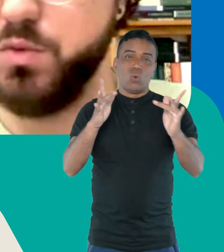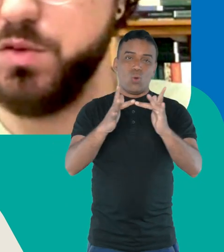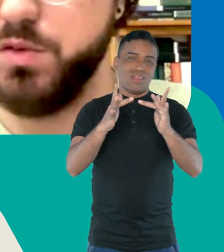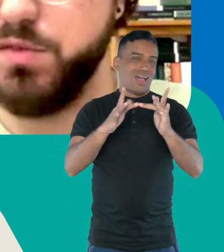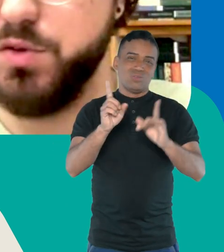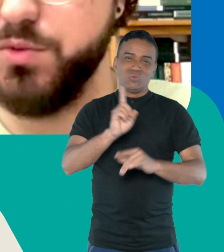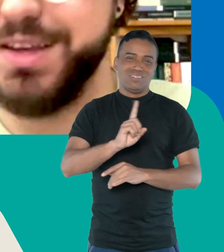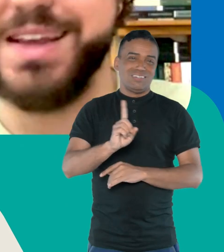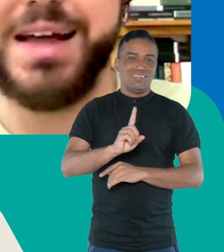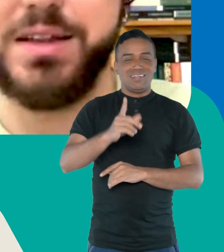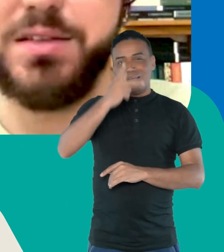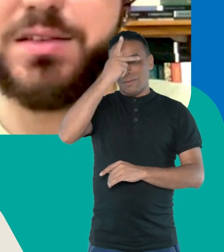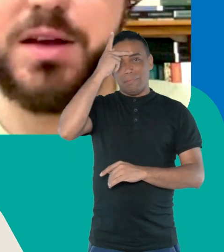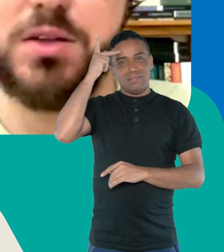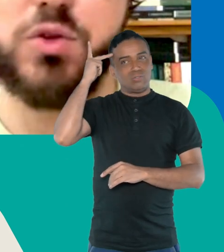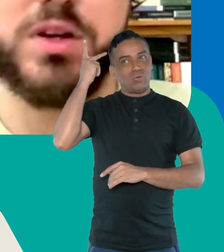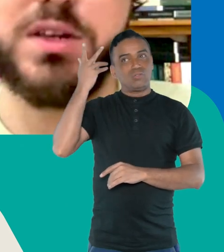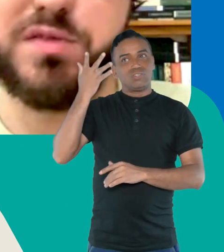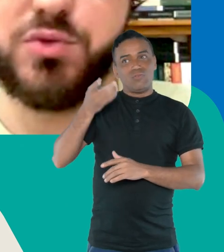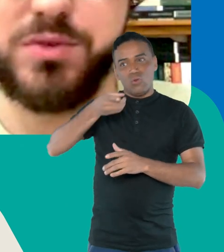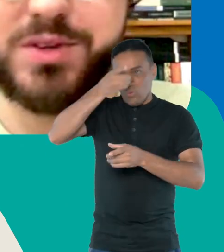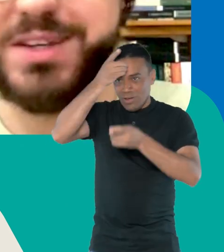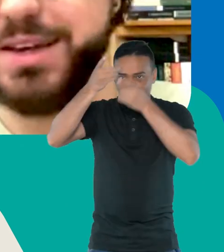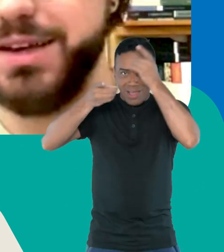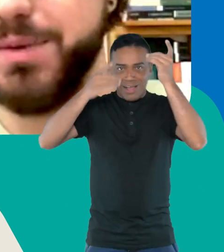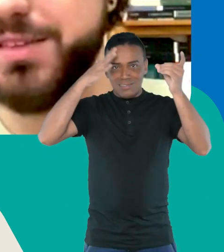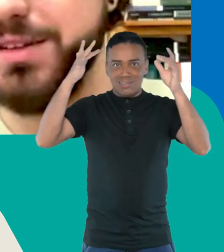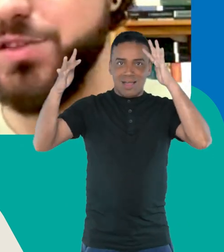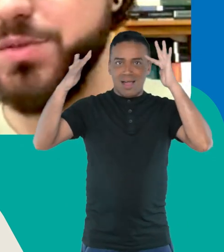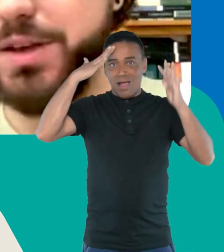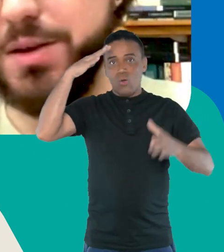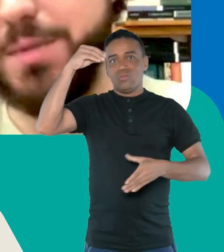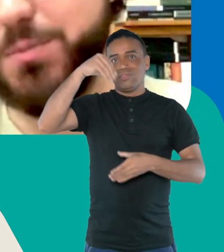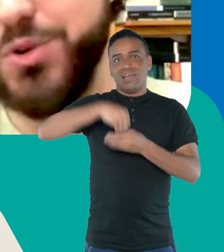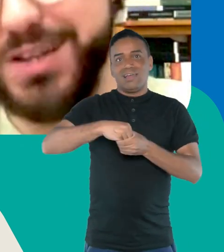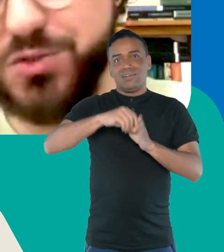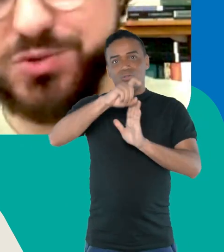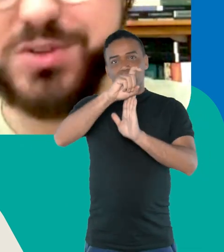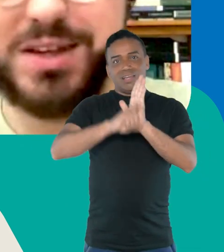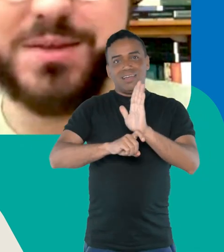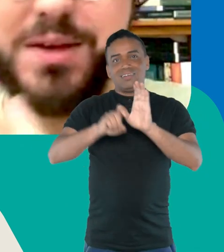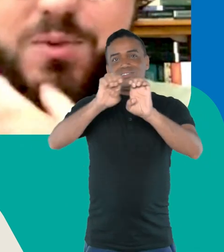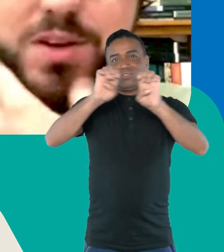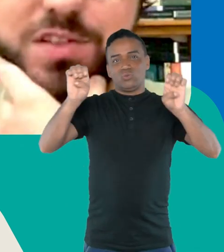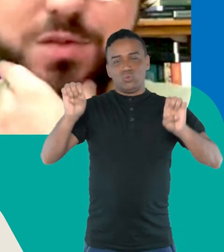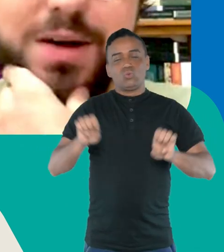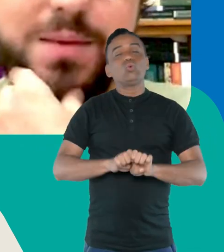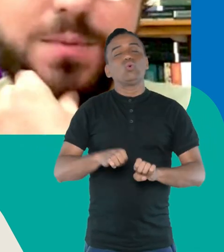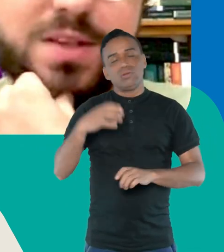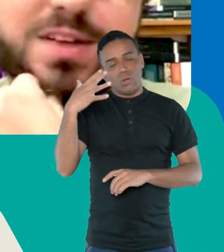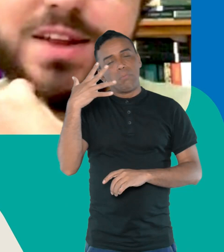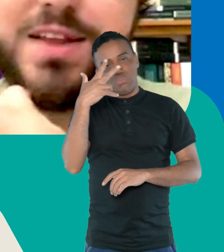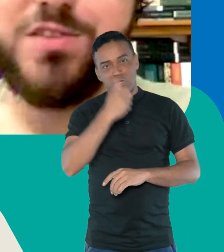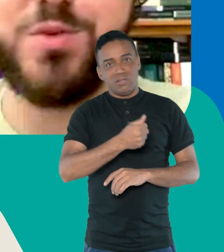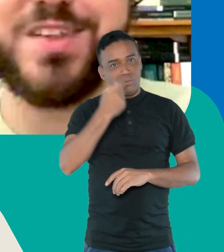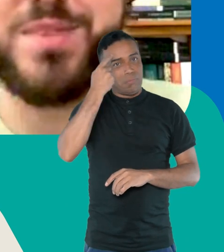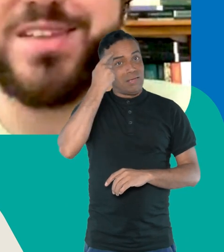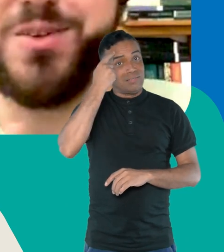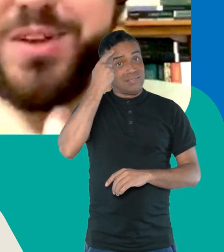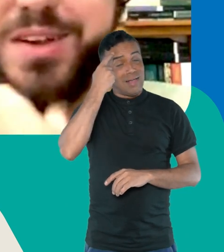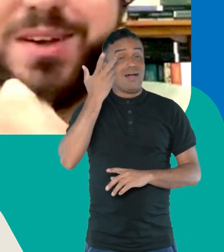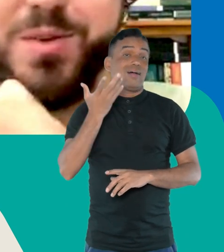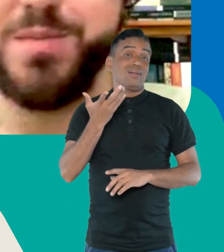são pessoas que foram criadas no livro, o que é bastante, que é bonito, né? Quando a gente para pensar na